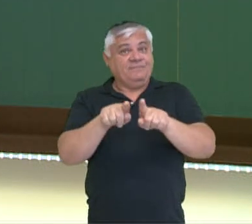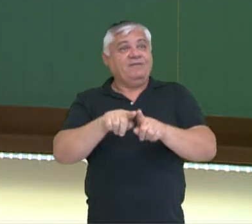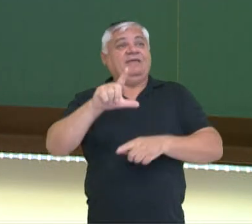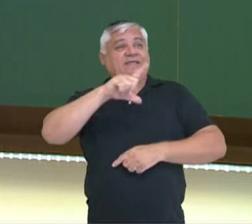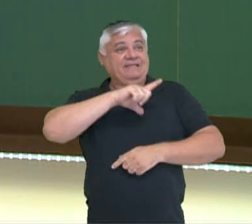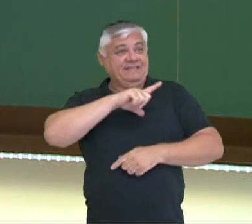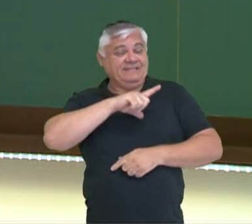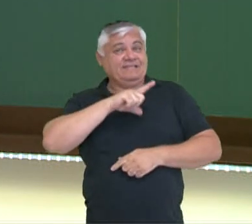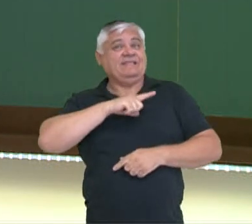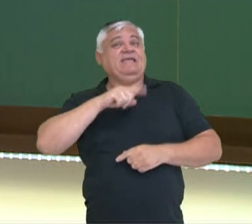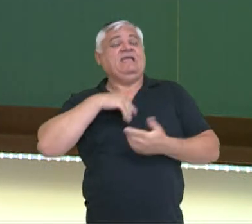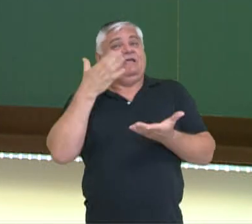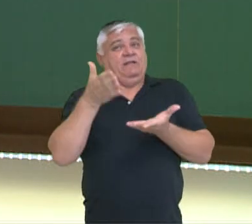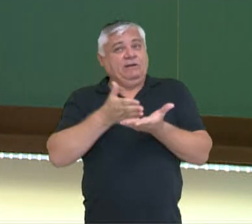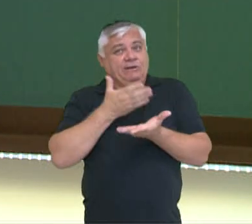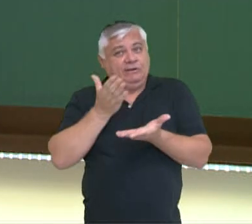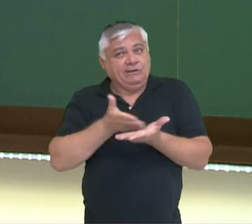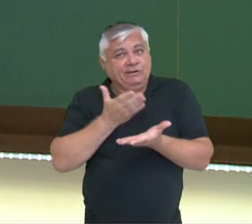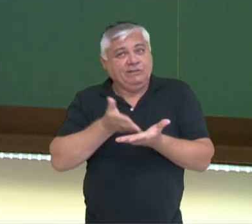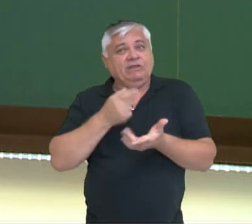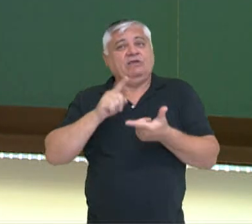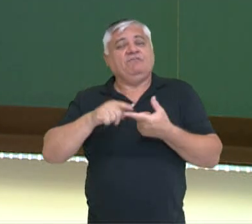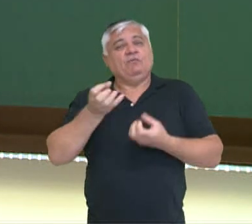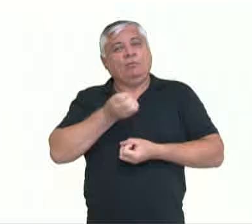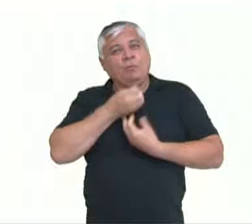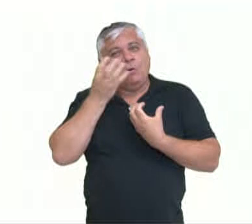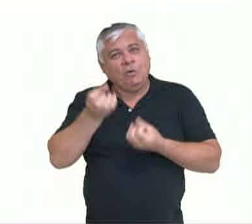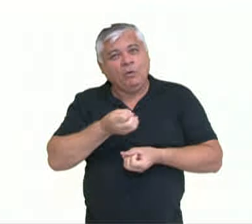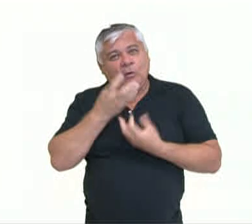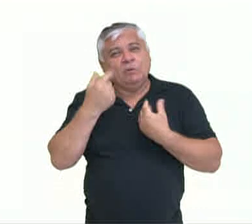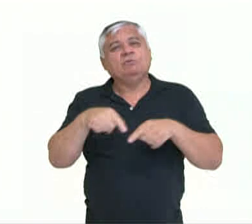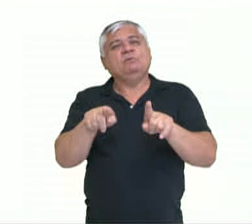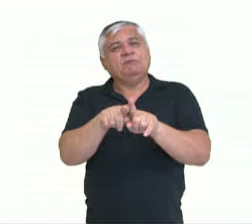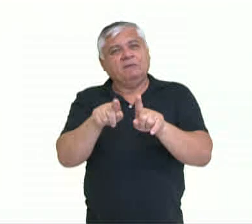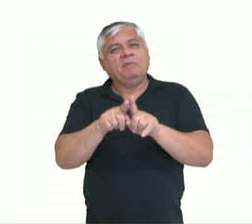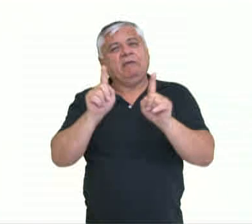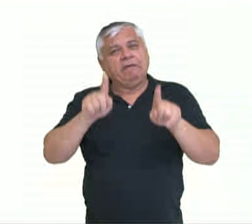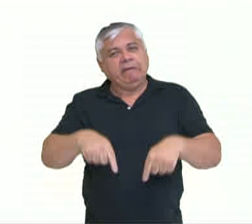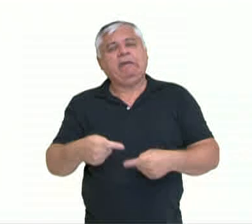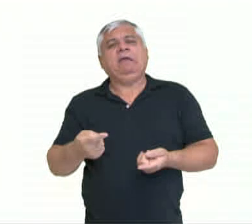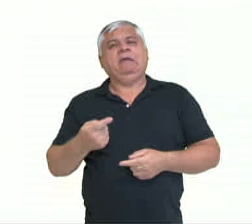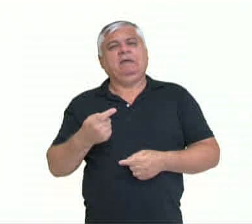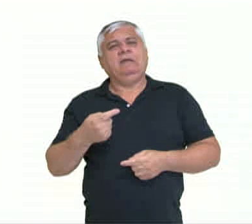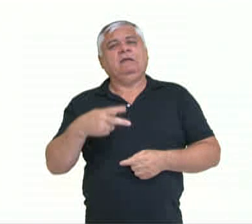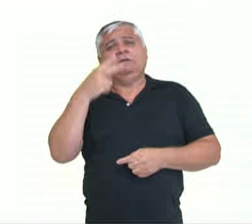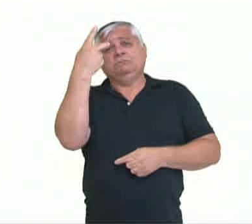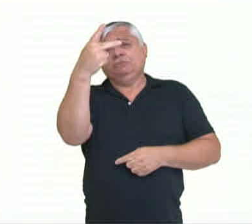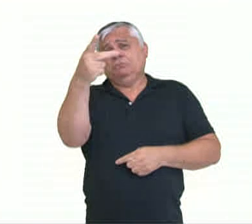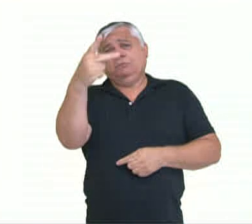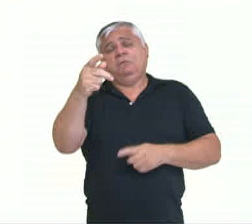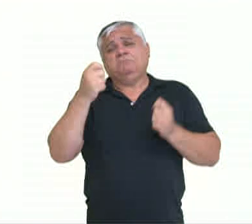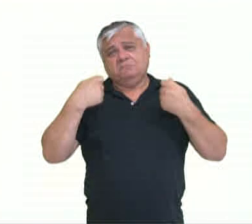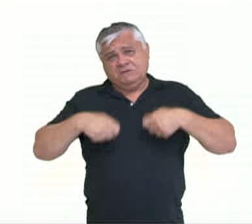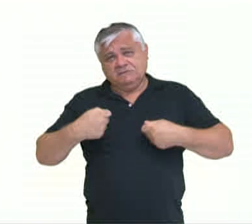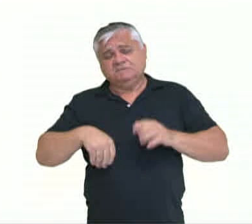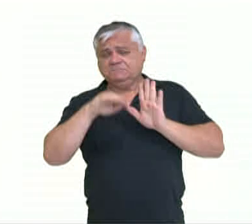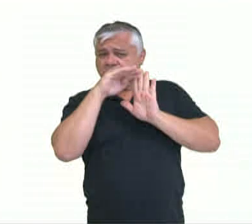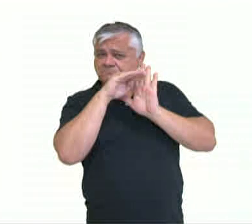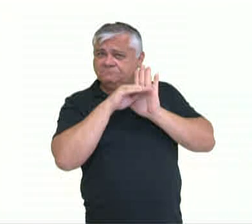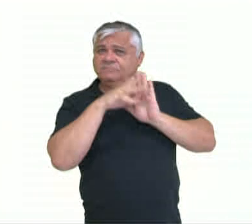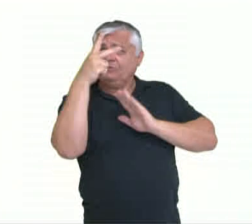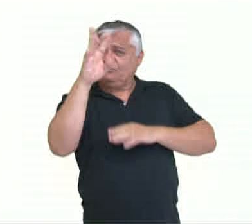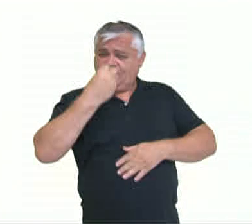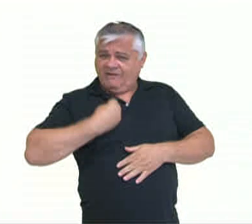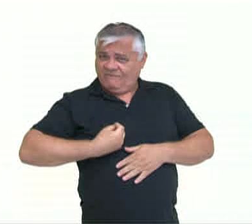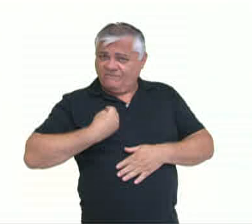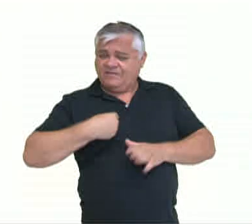de los libros, la lectura de poemas também pode ser parte de sua rotina. Então, além dos